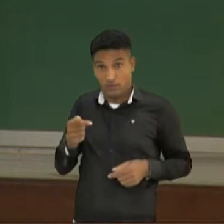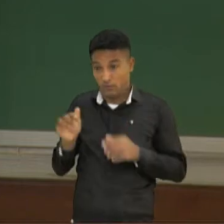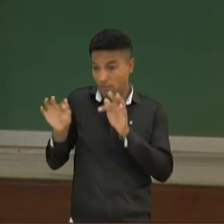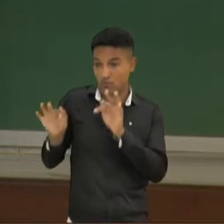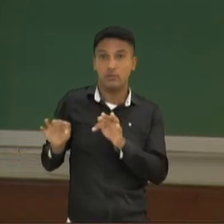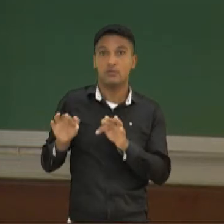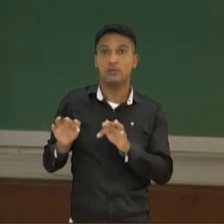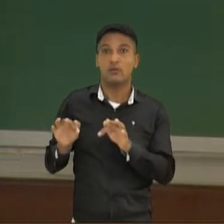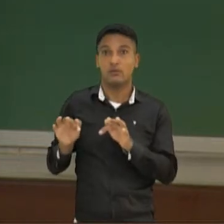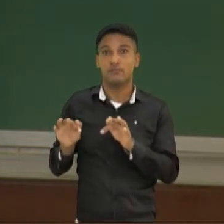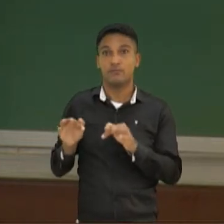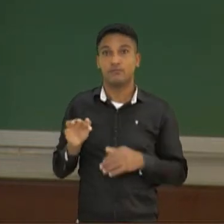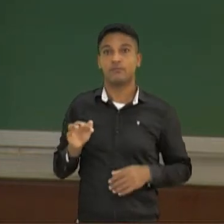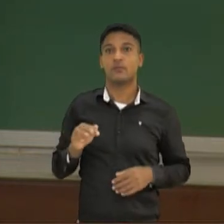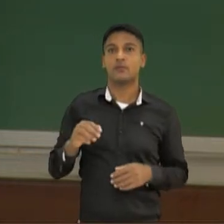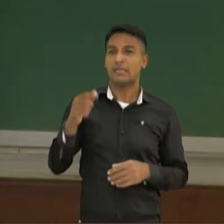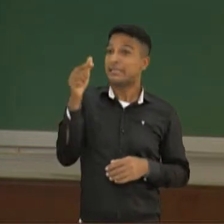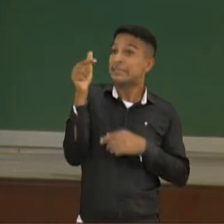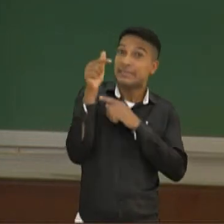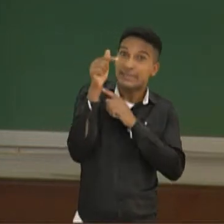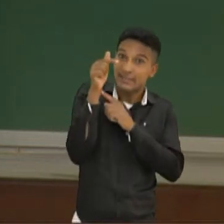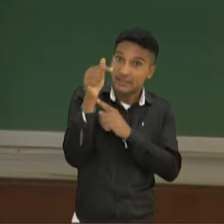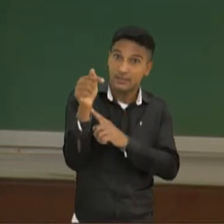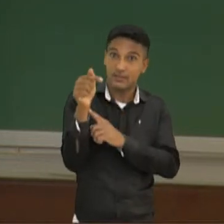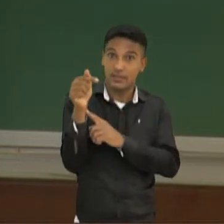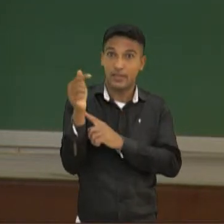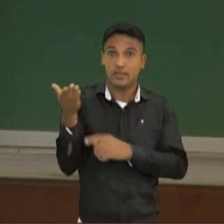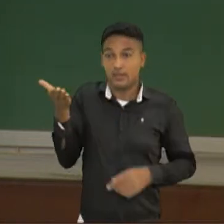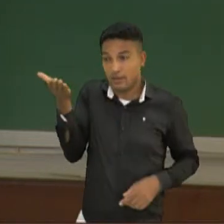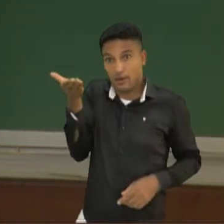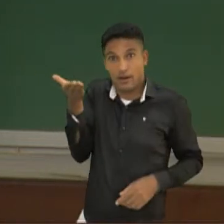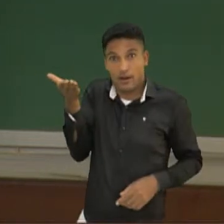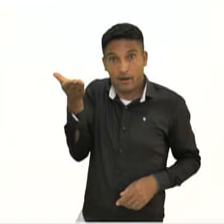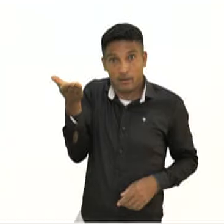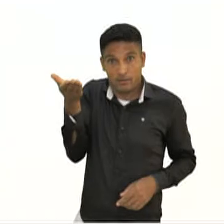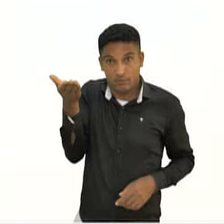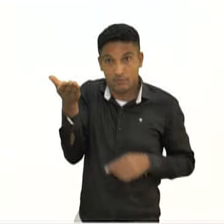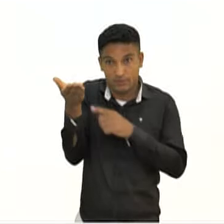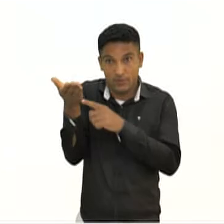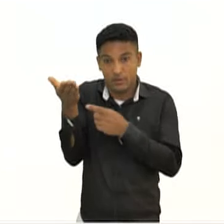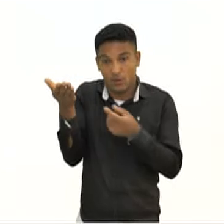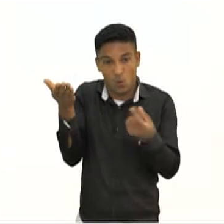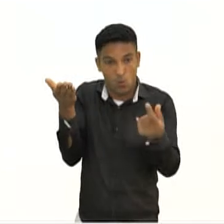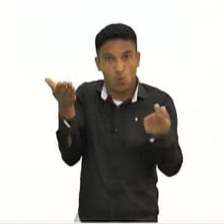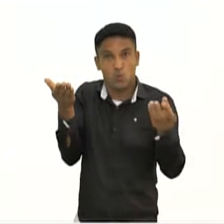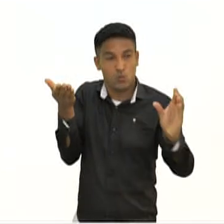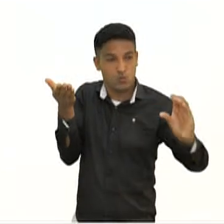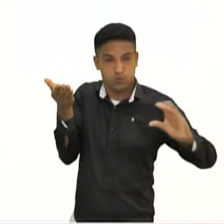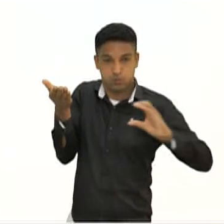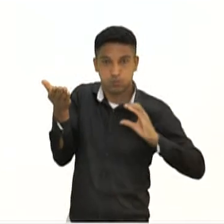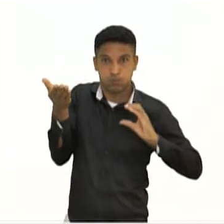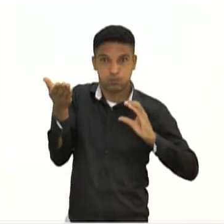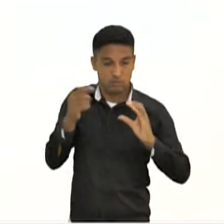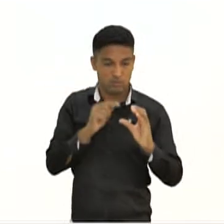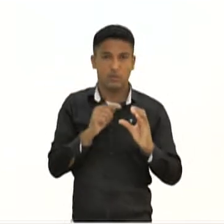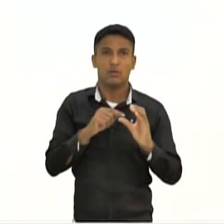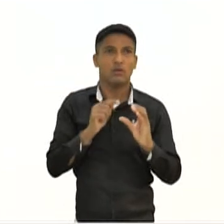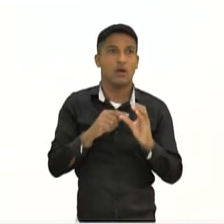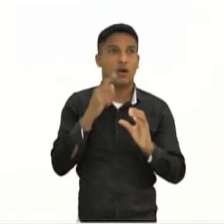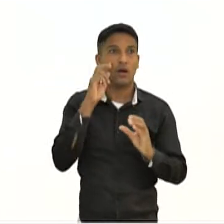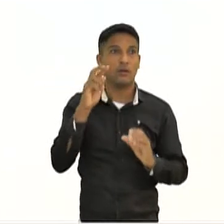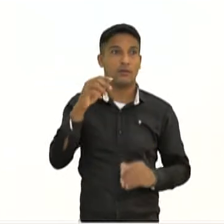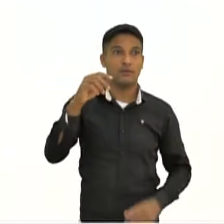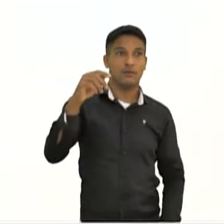movimento, 7 garçons fizeram a divisão de R$ 885 de gorjeta, arrecadada na caixinha